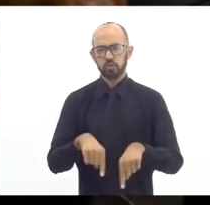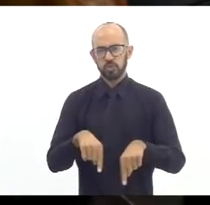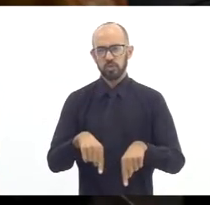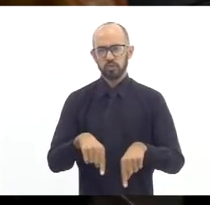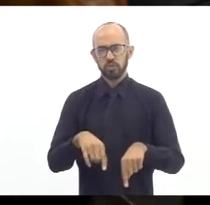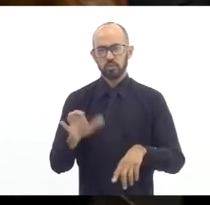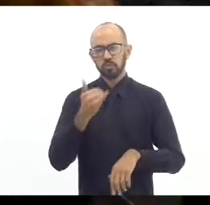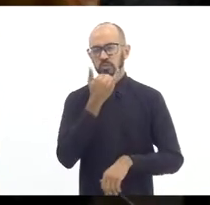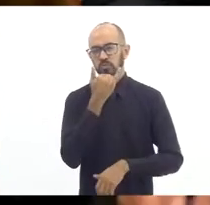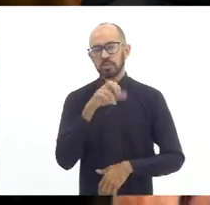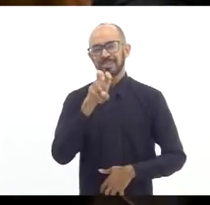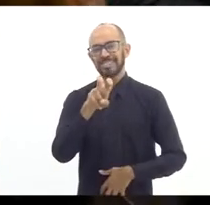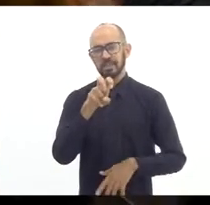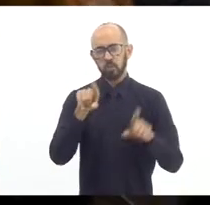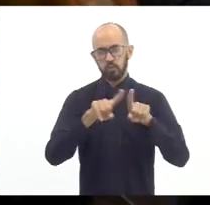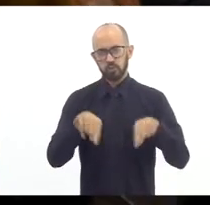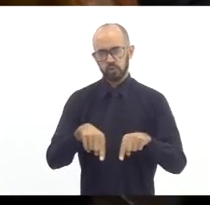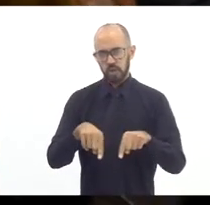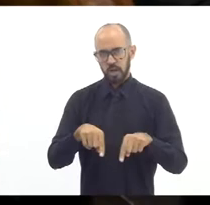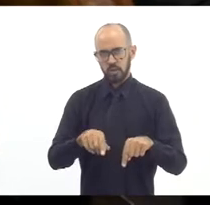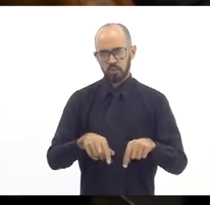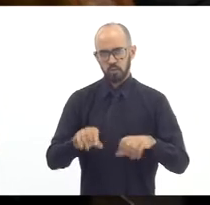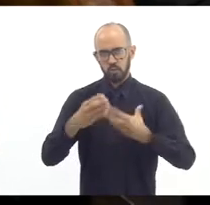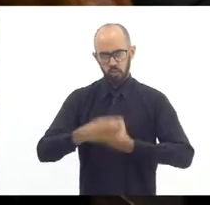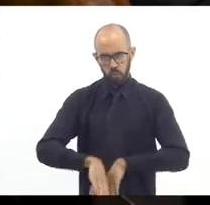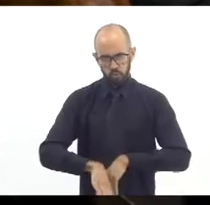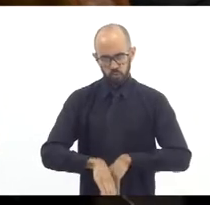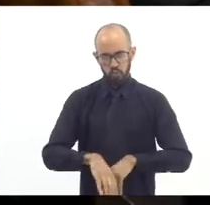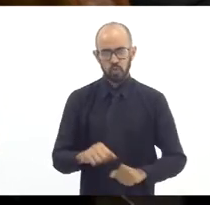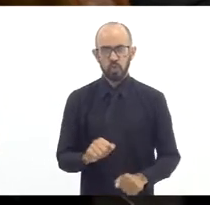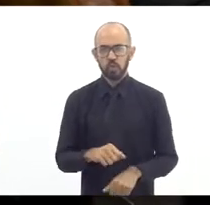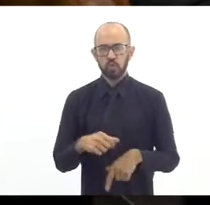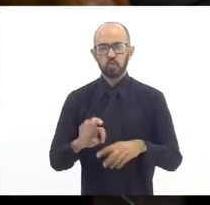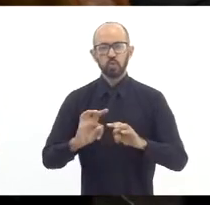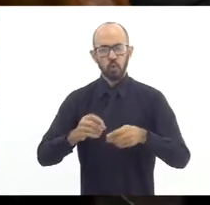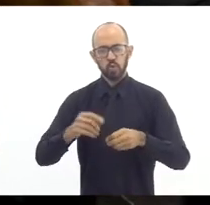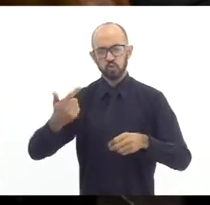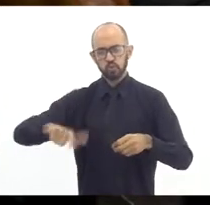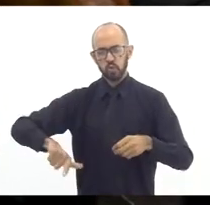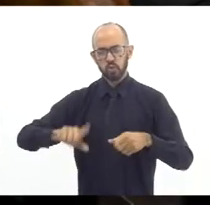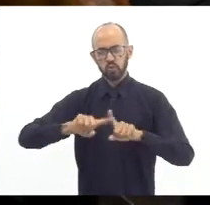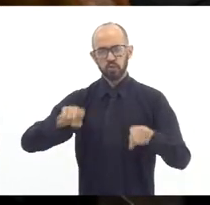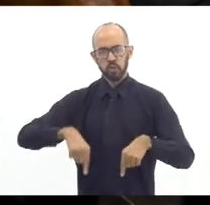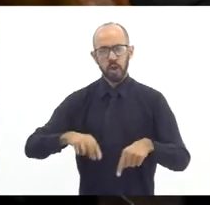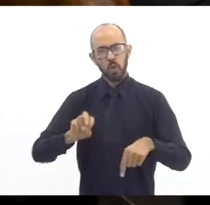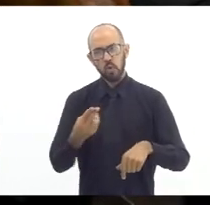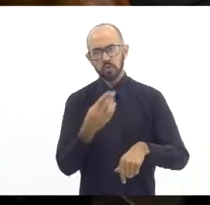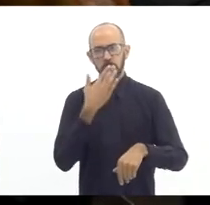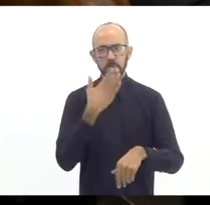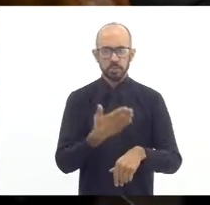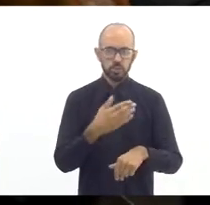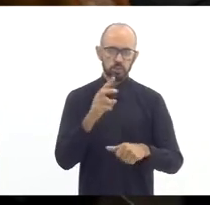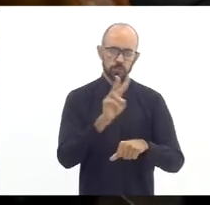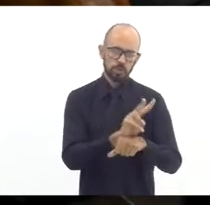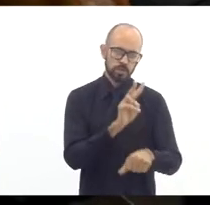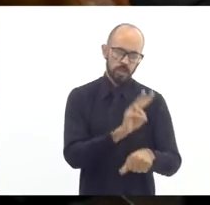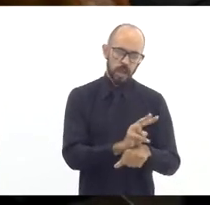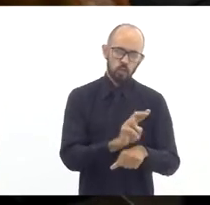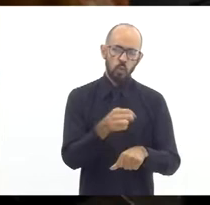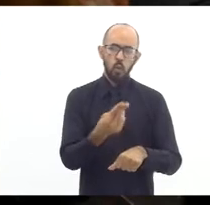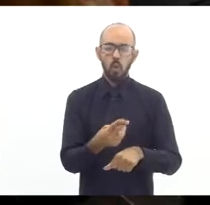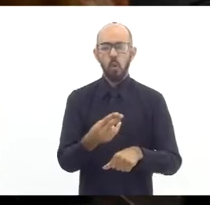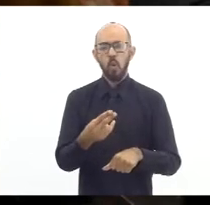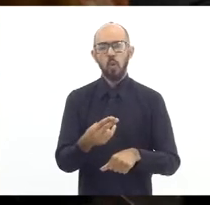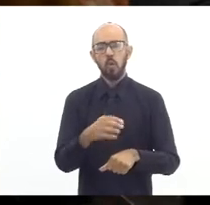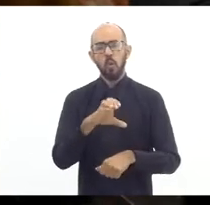5 servidores efetivos, e todos os demais servidores ou são requisitados ou são